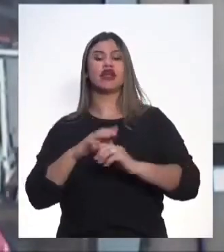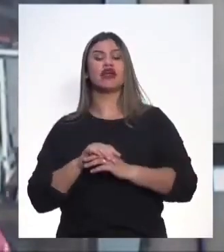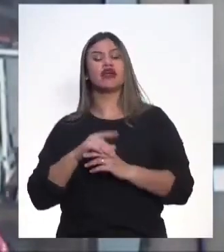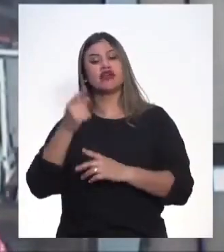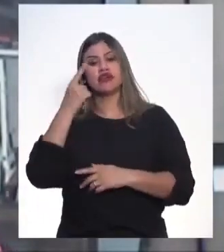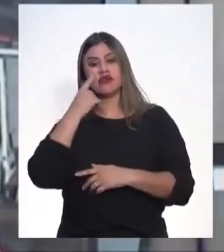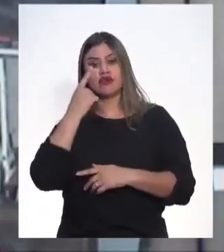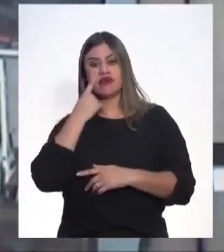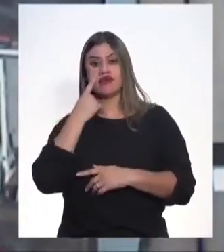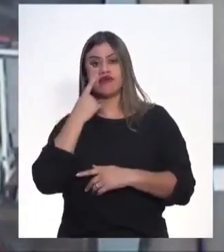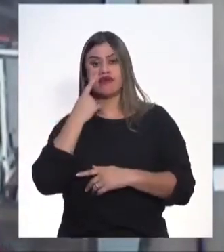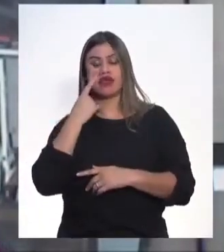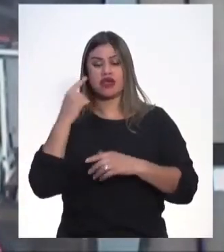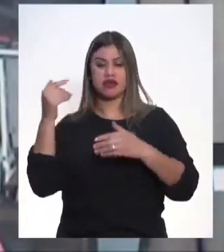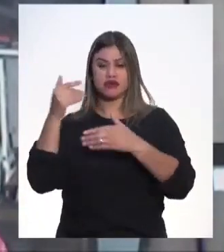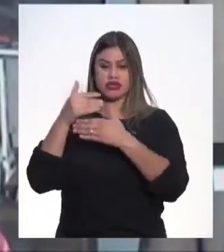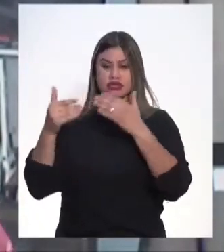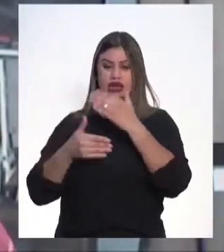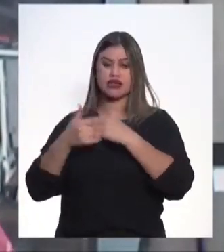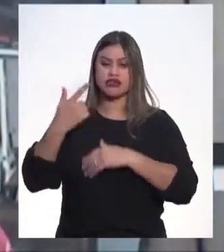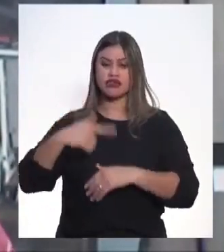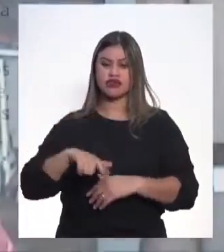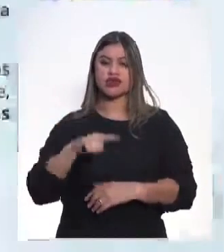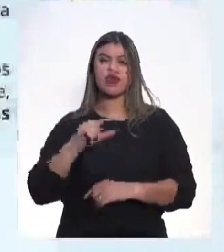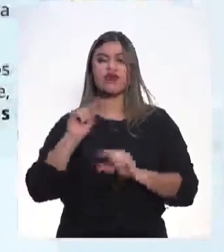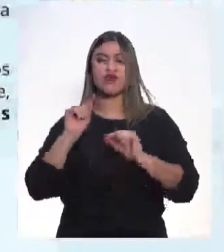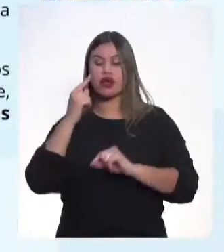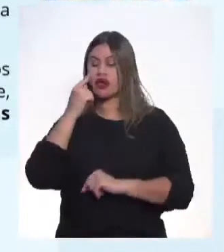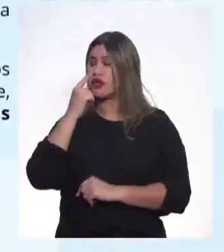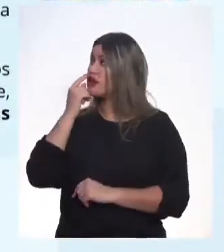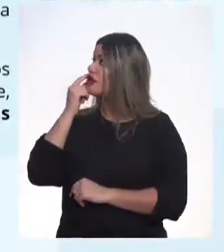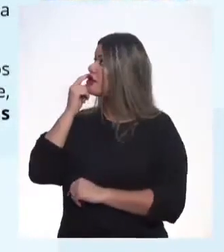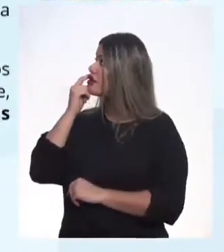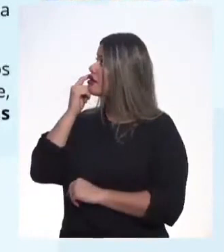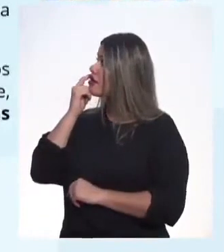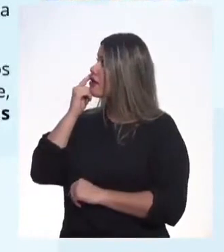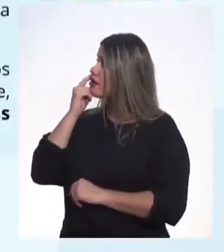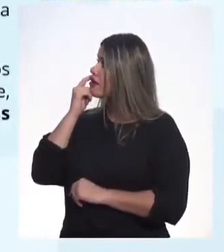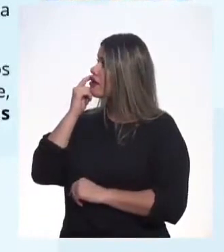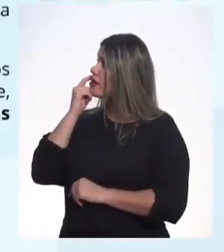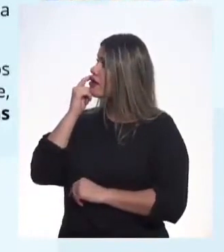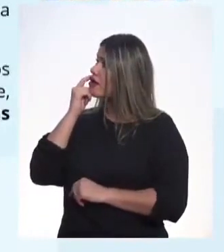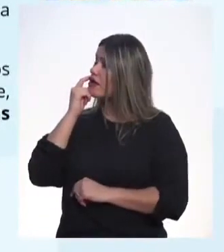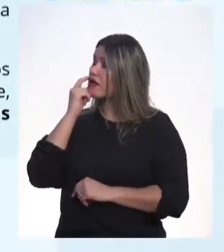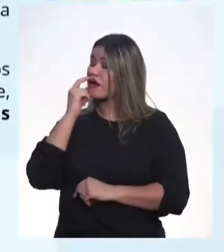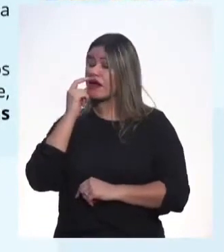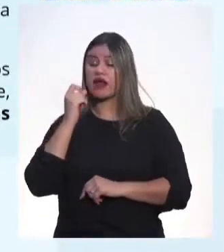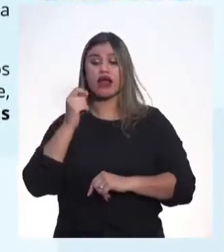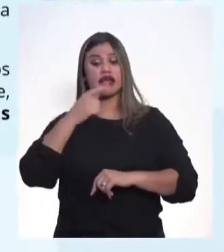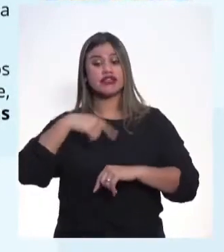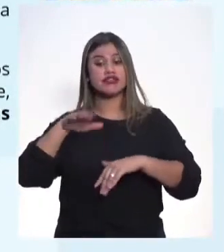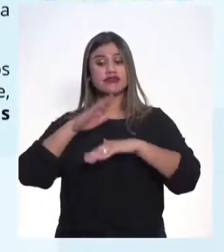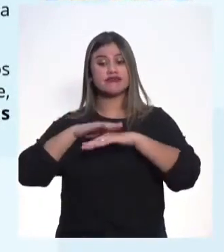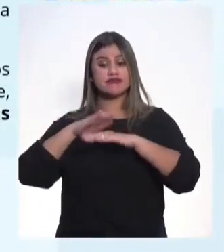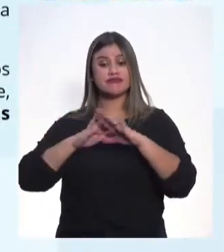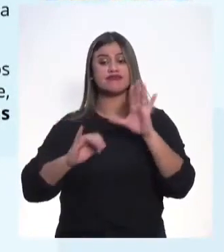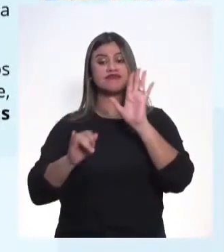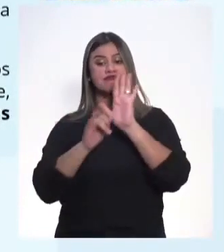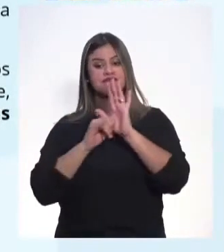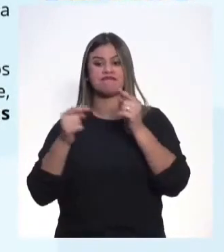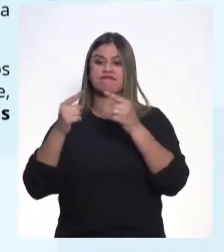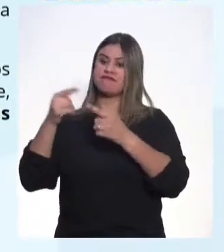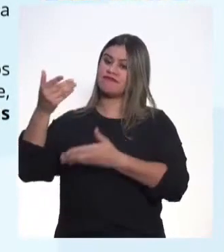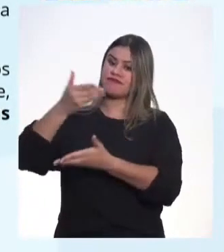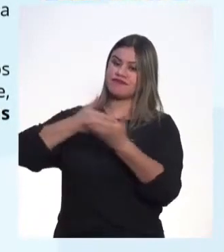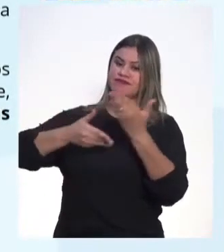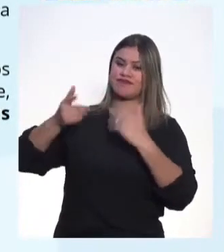que vai passar agora para vocês, nós construímos a nossa identidade por meio da nossa socialização,